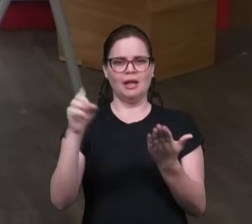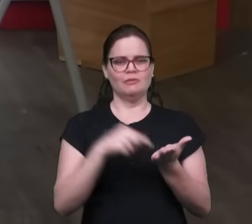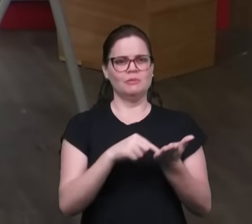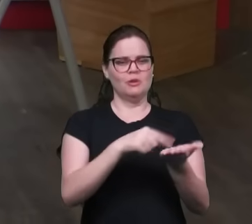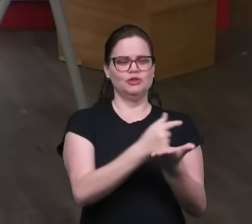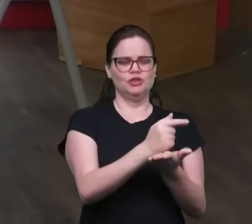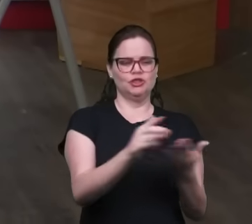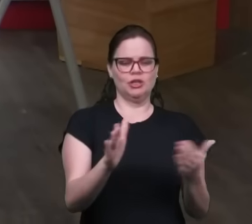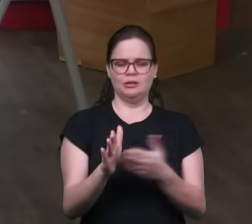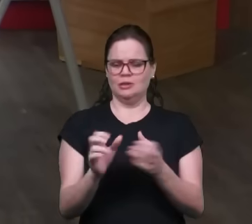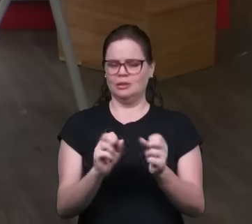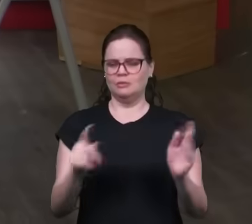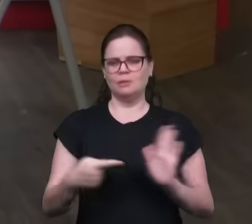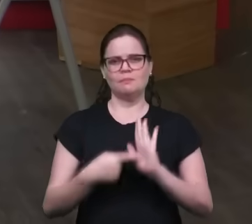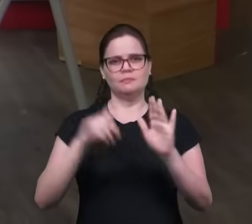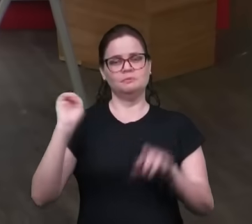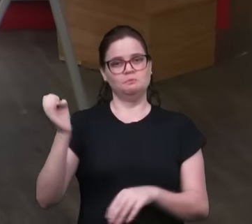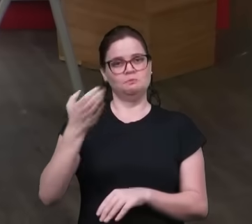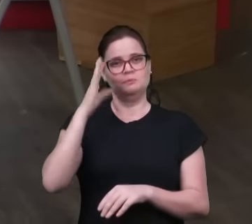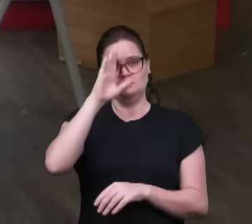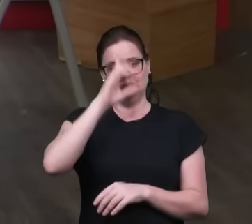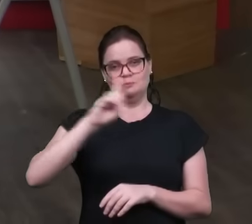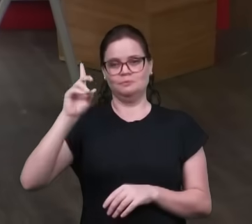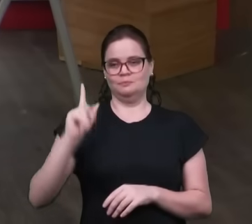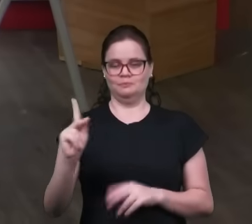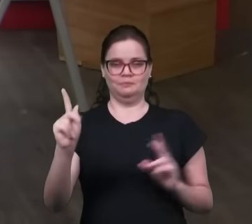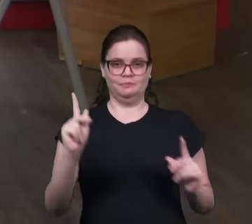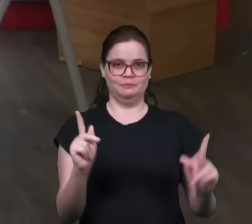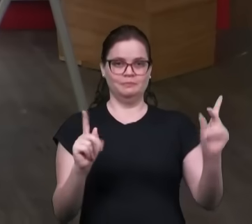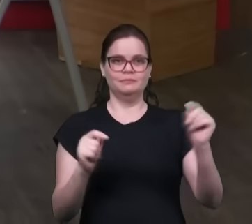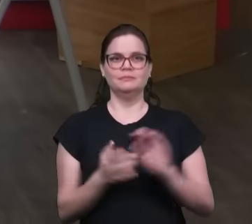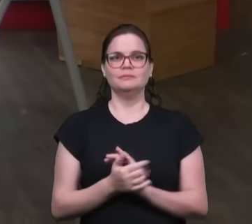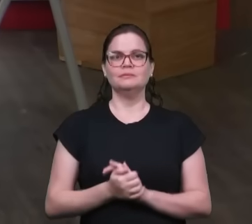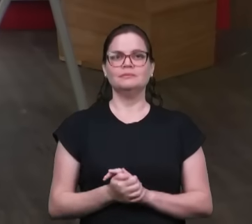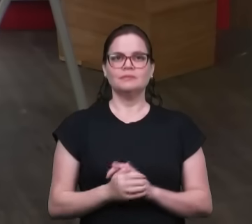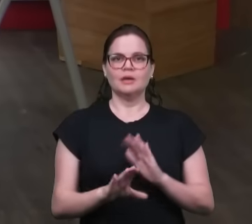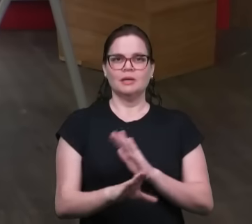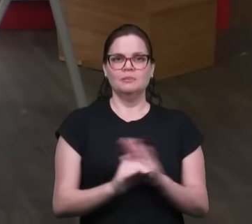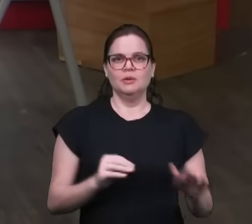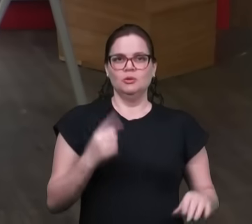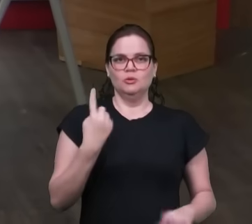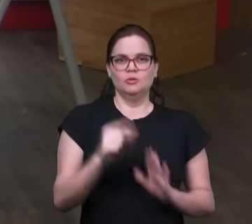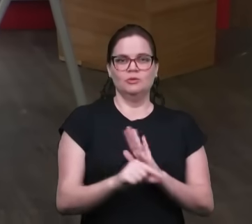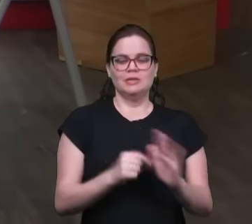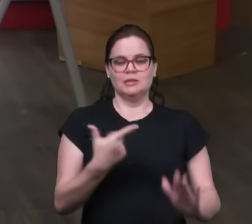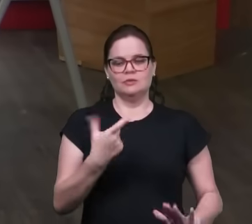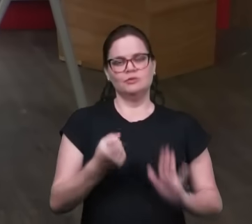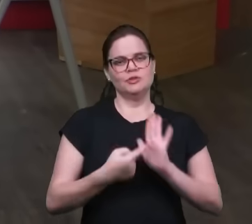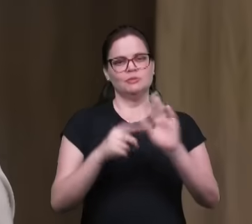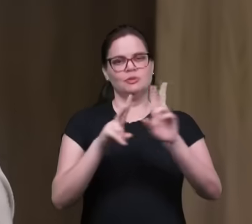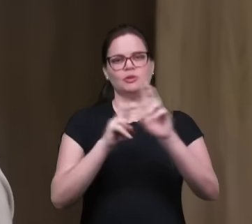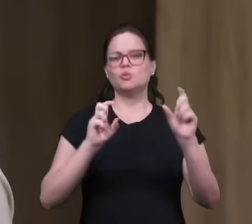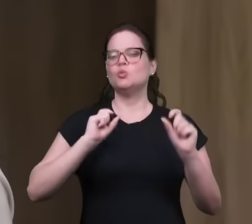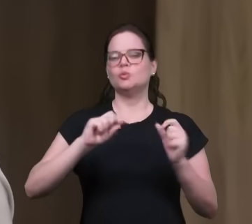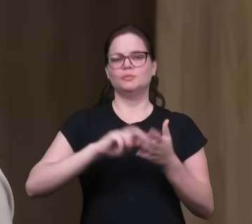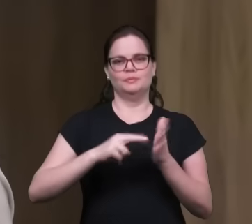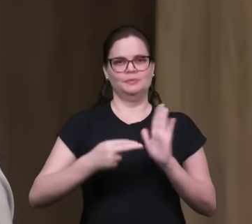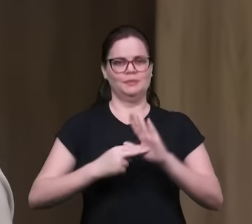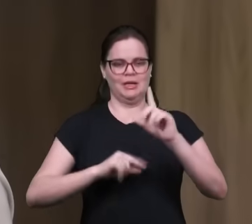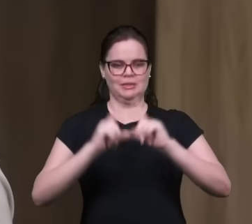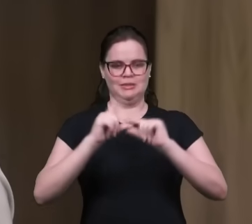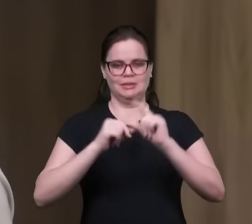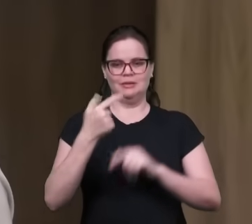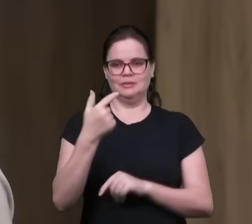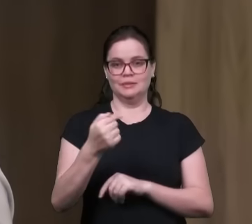para a gente. Então, no verso 20 do primeiro capítulo, diz muito bem sobre as 7 estrelas, né? E o que é interessante é que começa dizendo